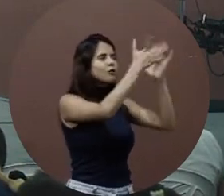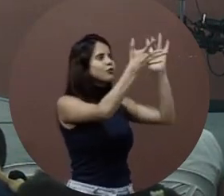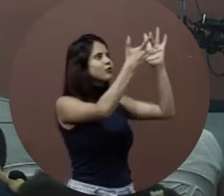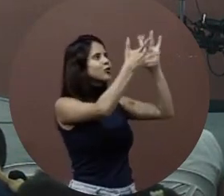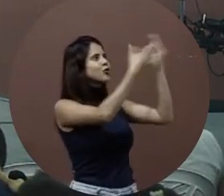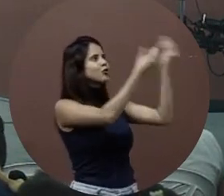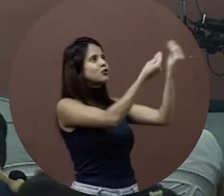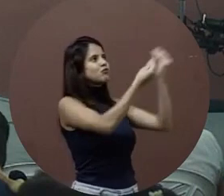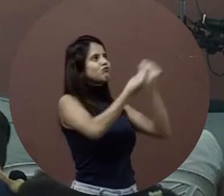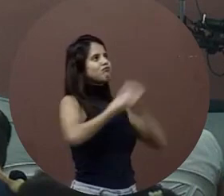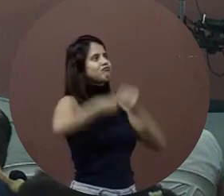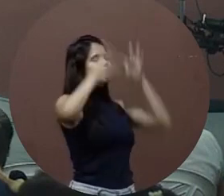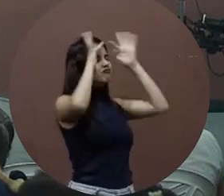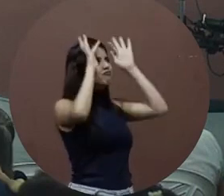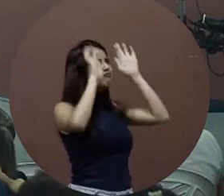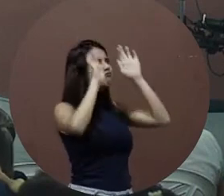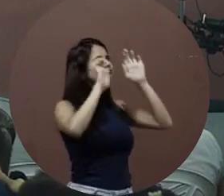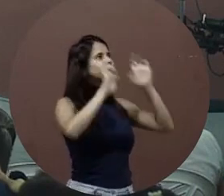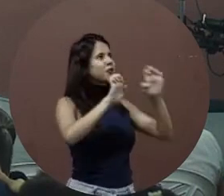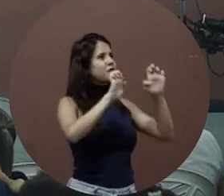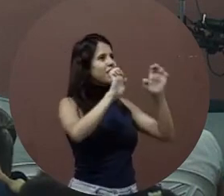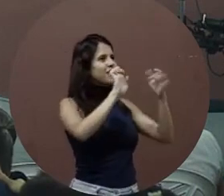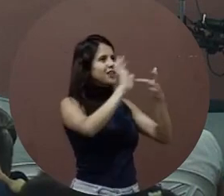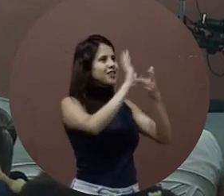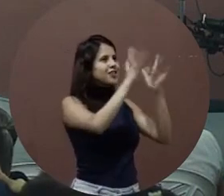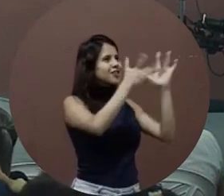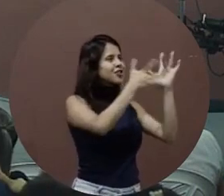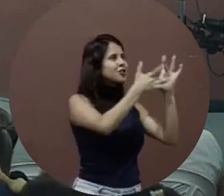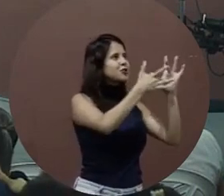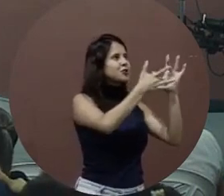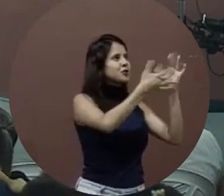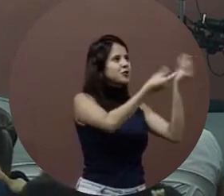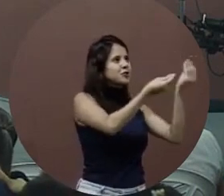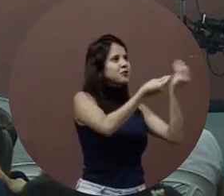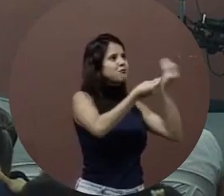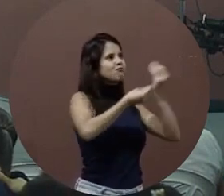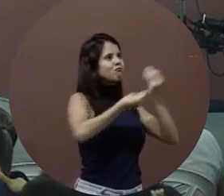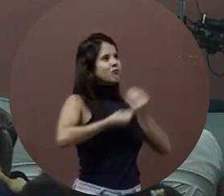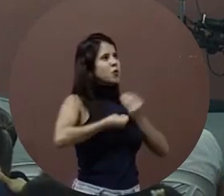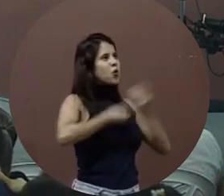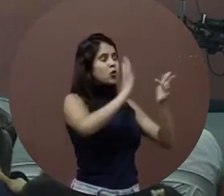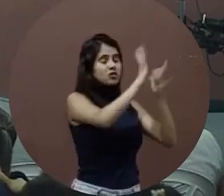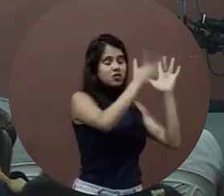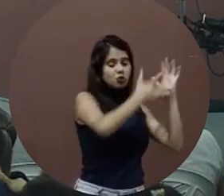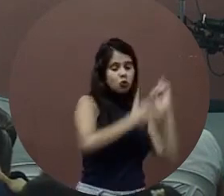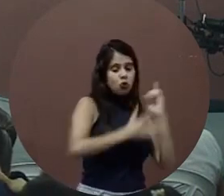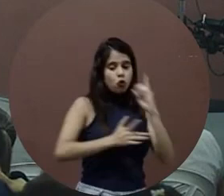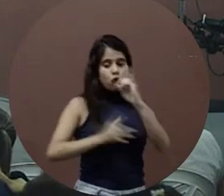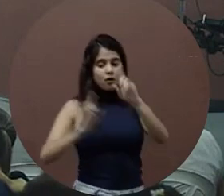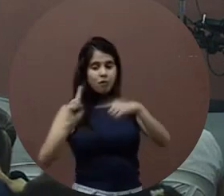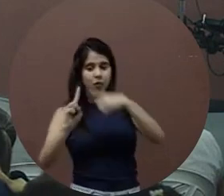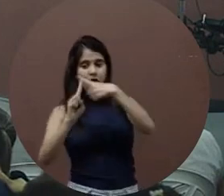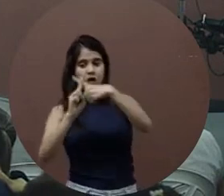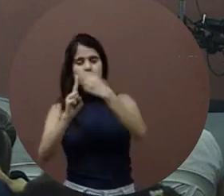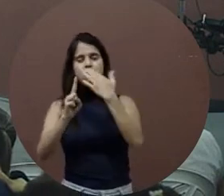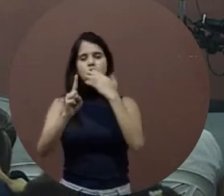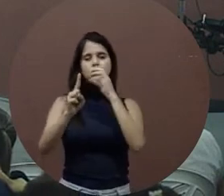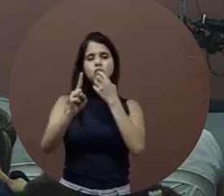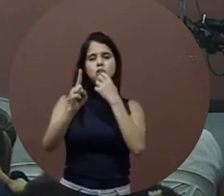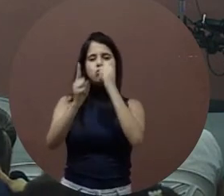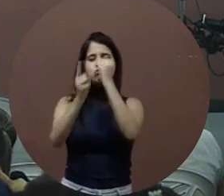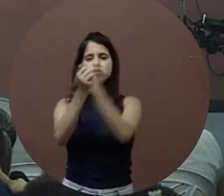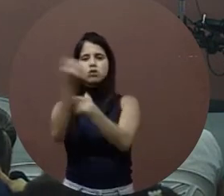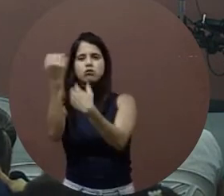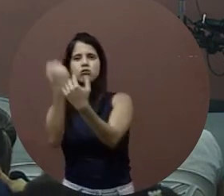fé, Jesus, o qual em troca da alegria que lhe estava proposta, suportou a cruz, sem se importar com a vergonha, e agora